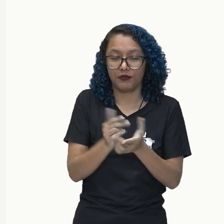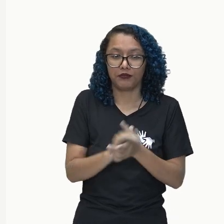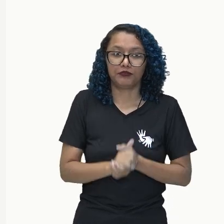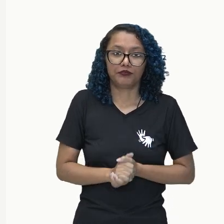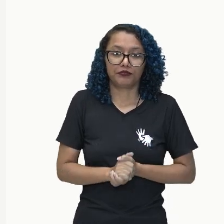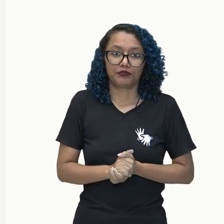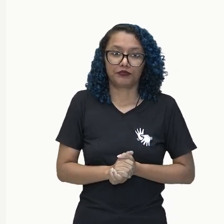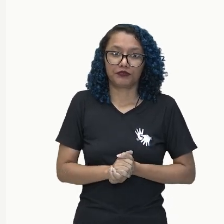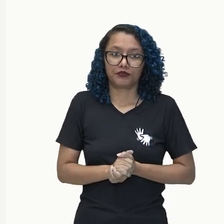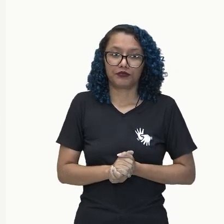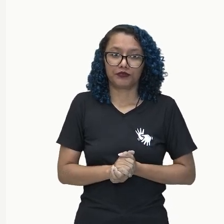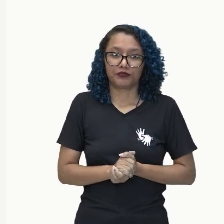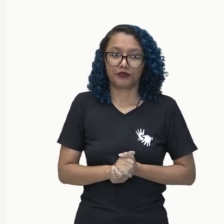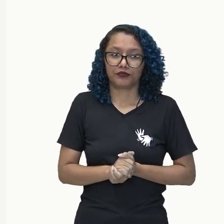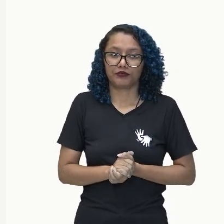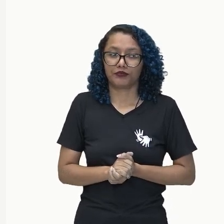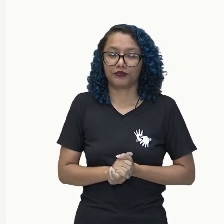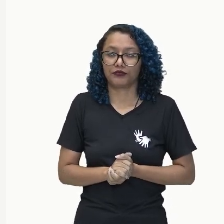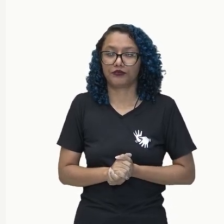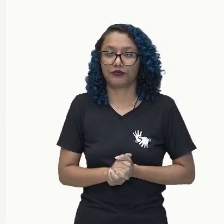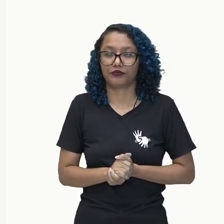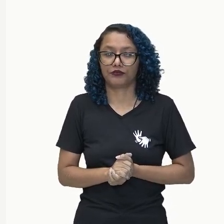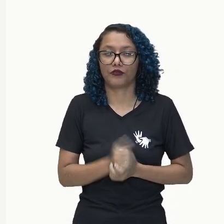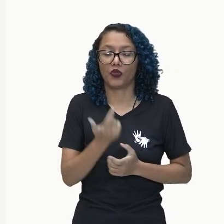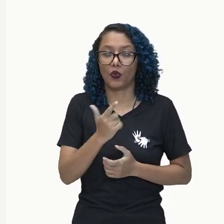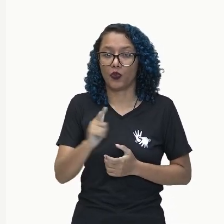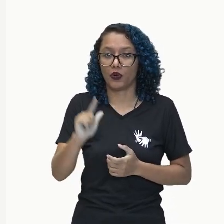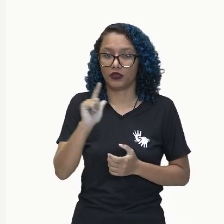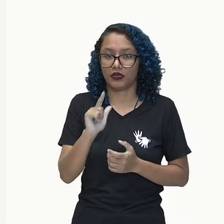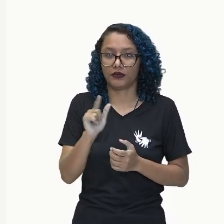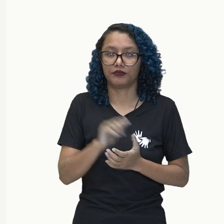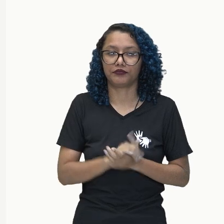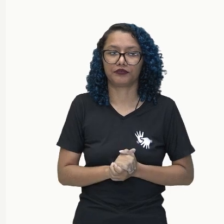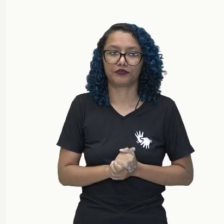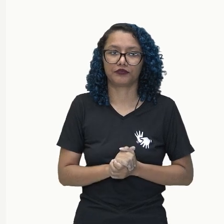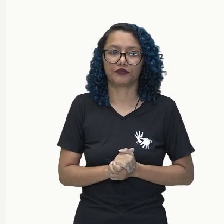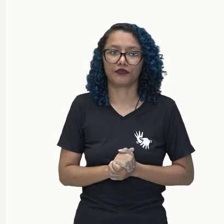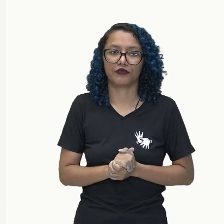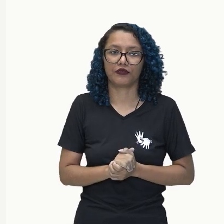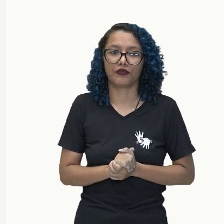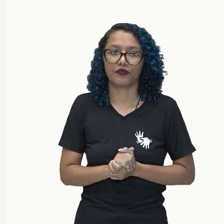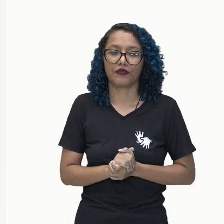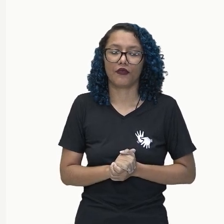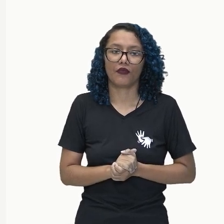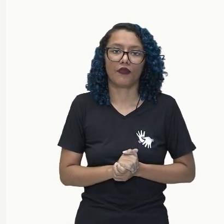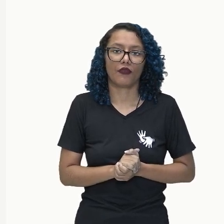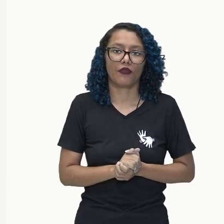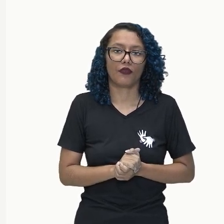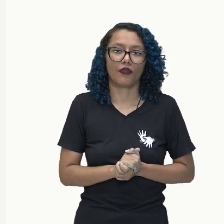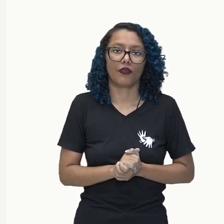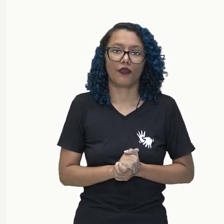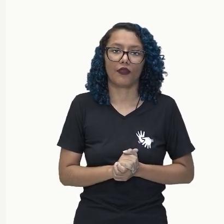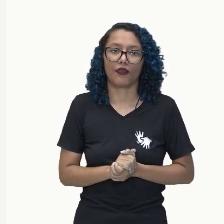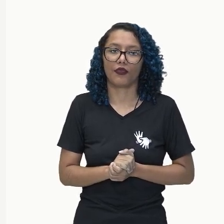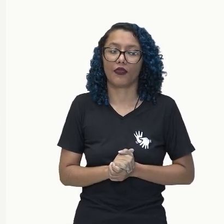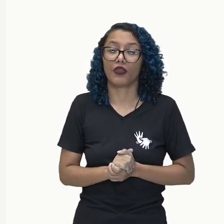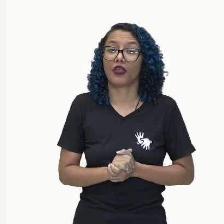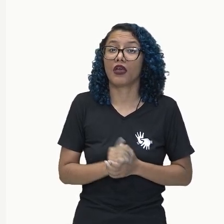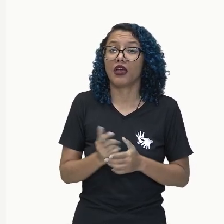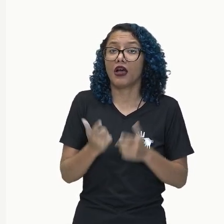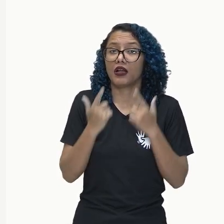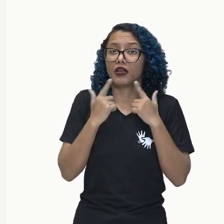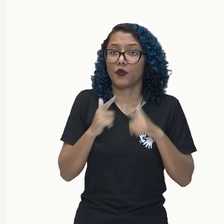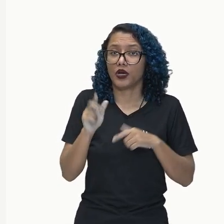aí. Outra situação, como é que é essa linguagem na produção